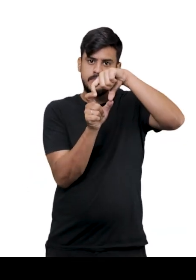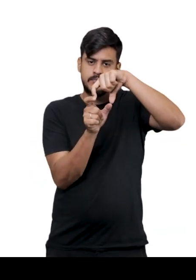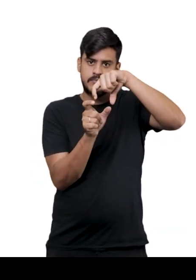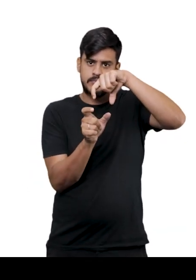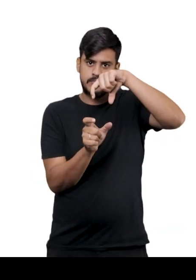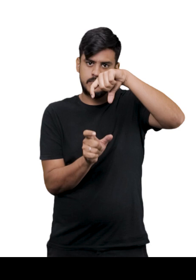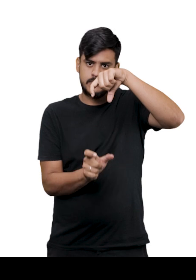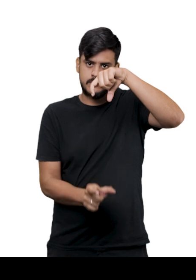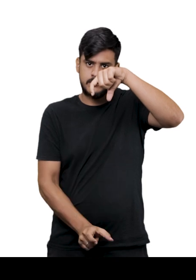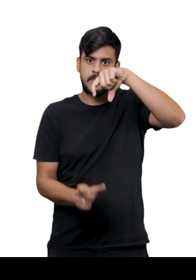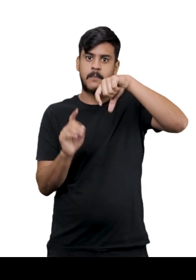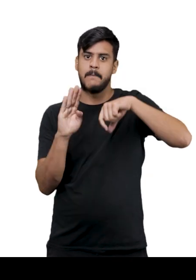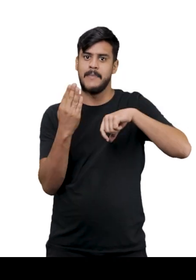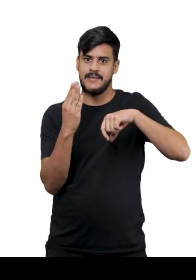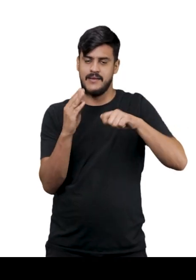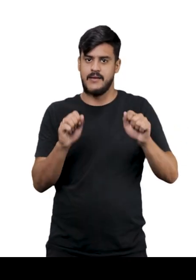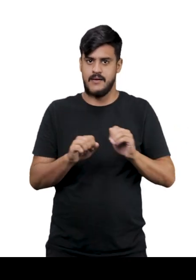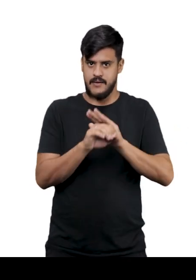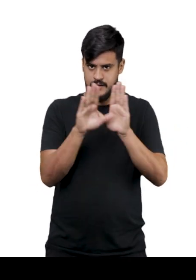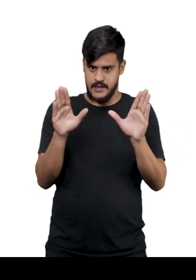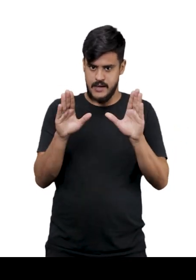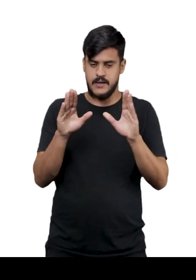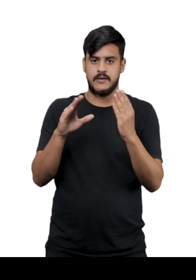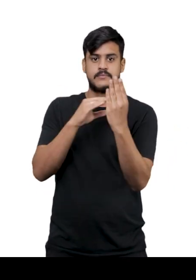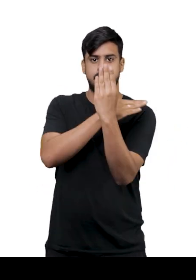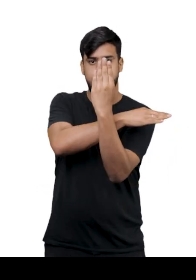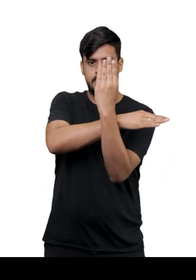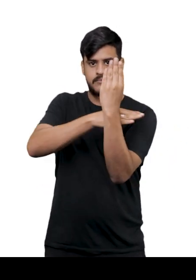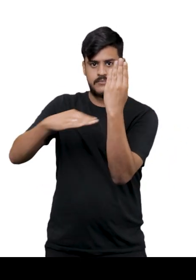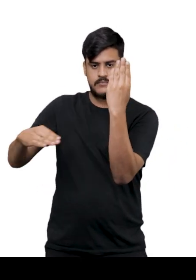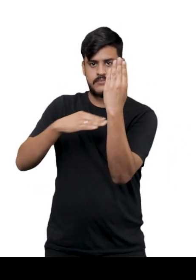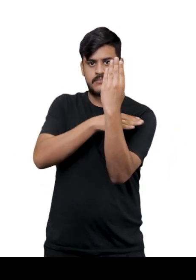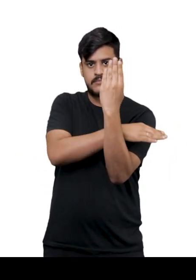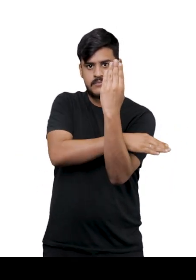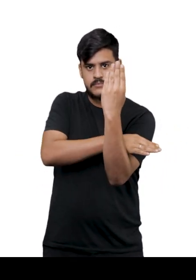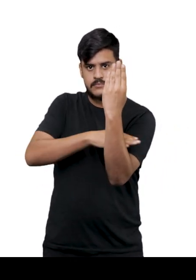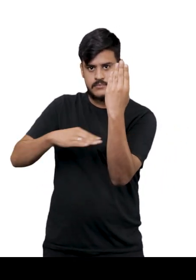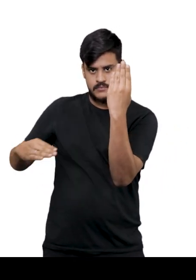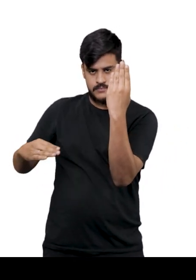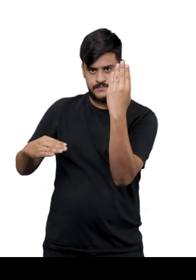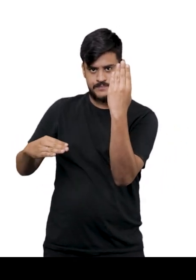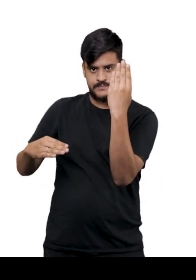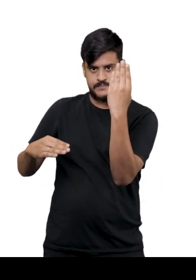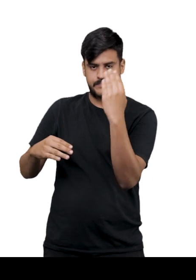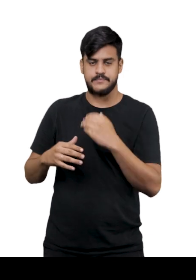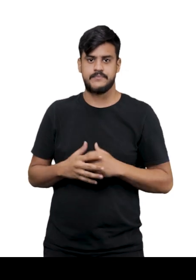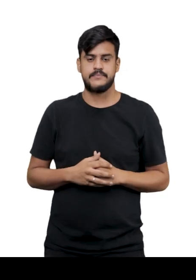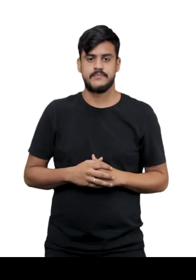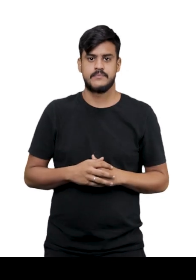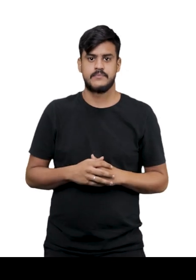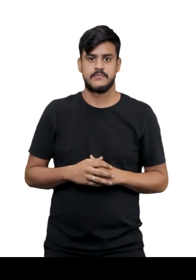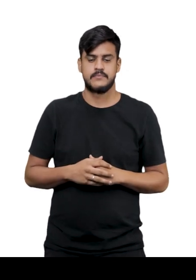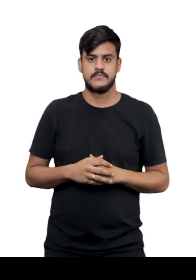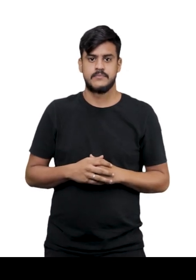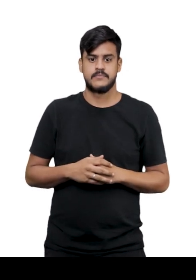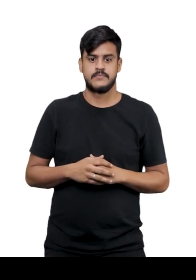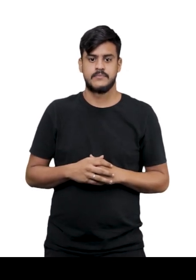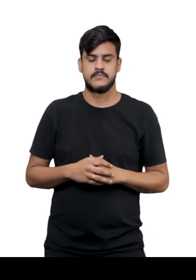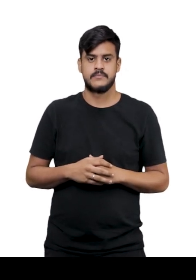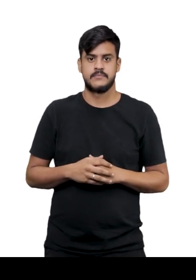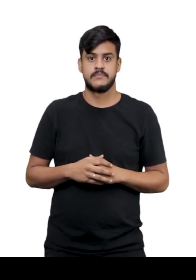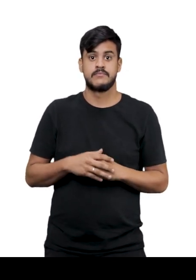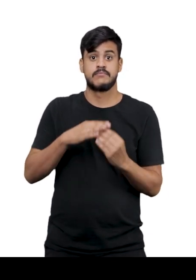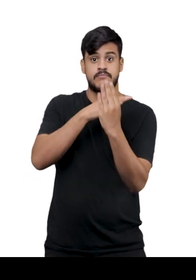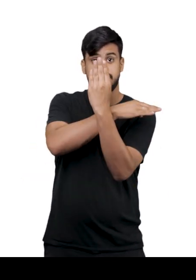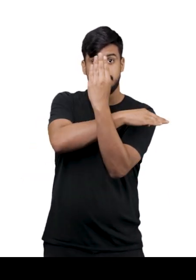haste vertical de madeira clara com duas travessas horizontais fixadas perpendicularmente. As